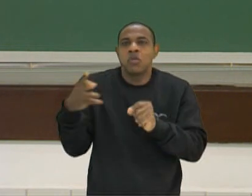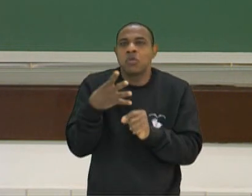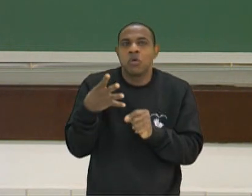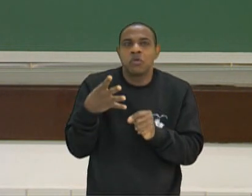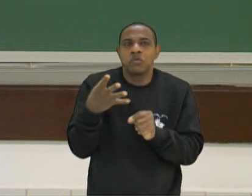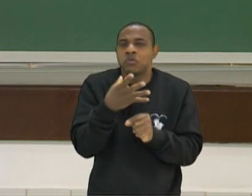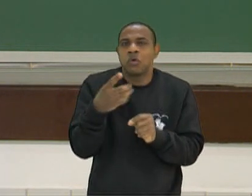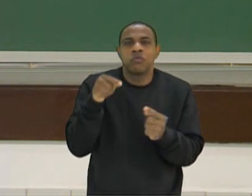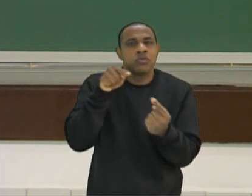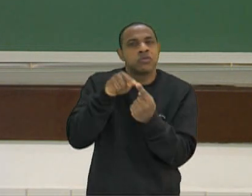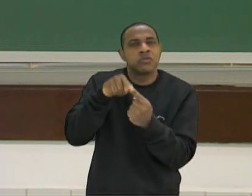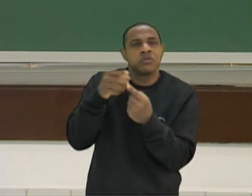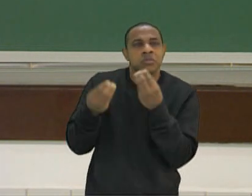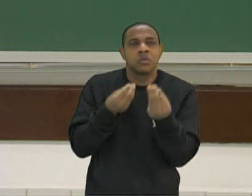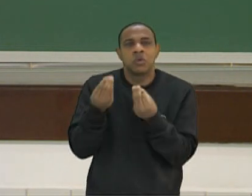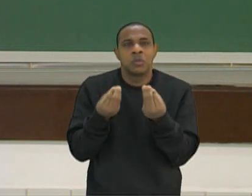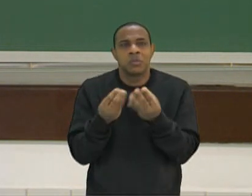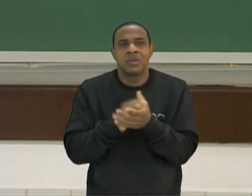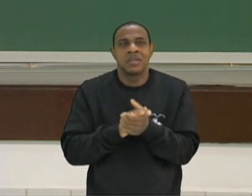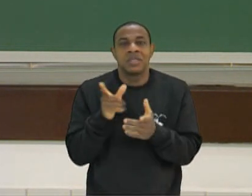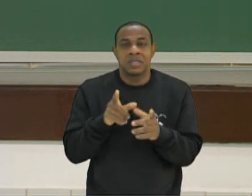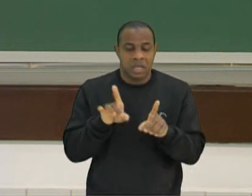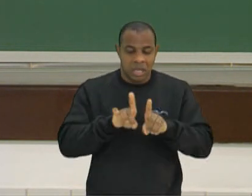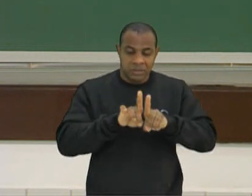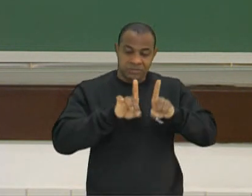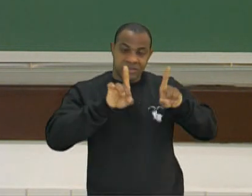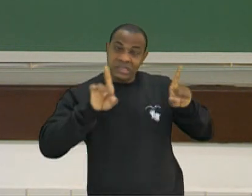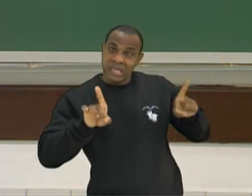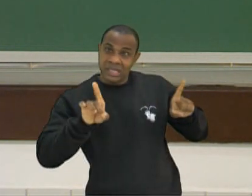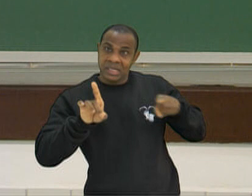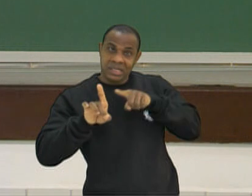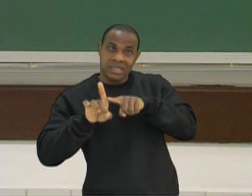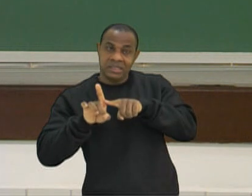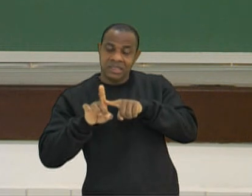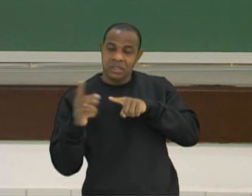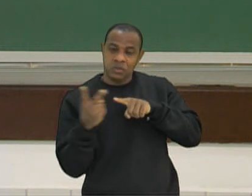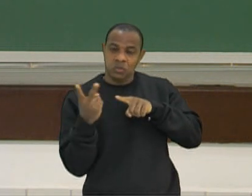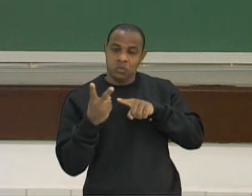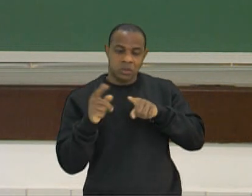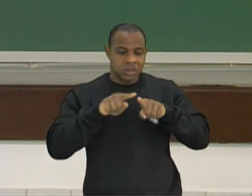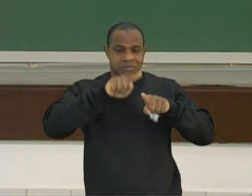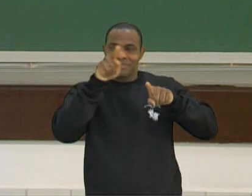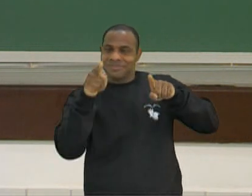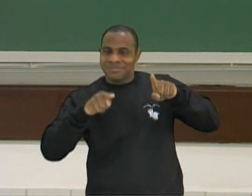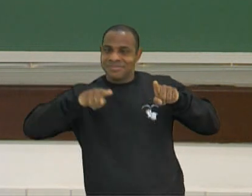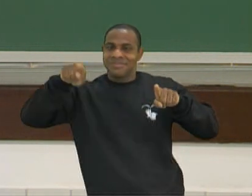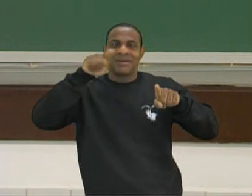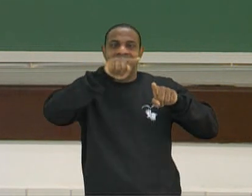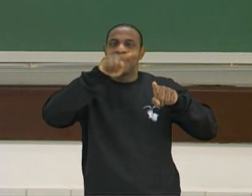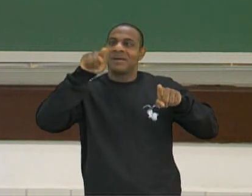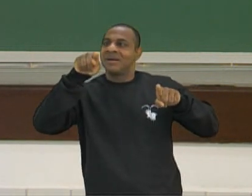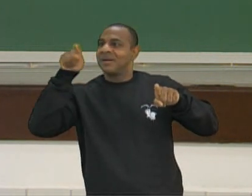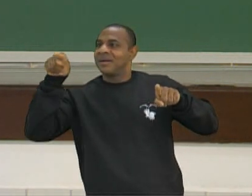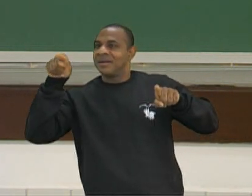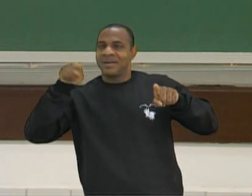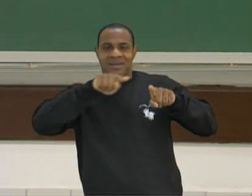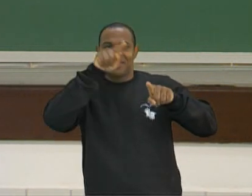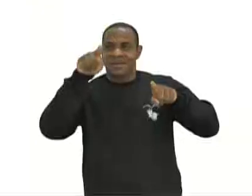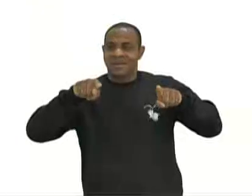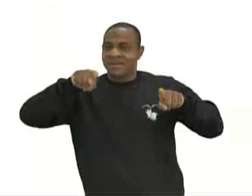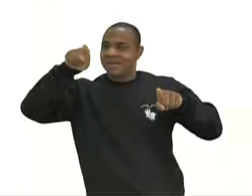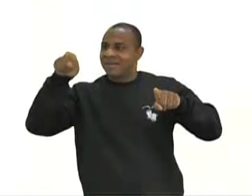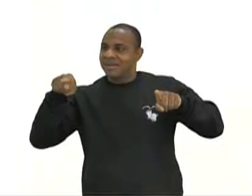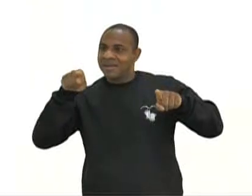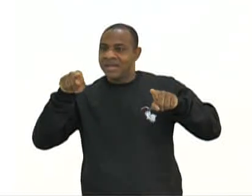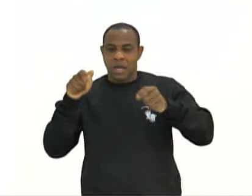de oscilação, em que a distância entre duas cristas consecutivas e suas ondas